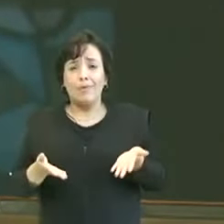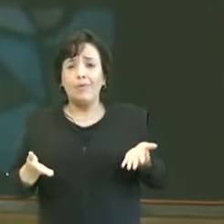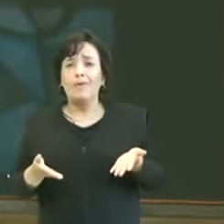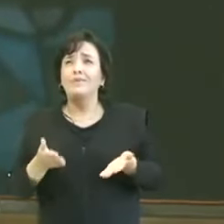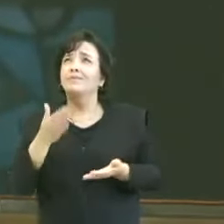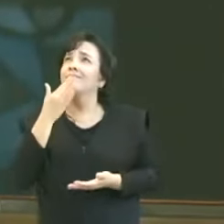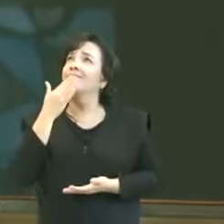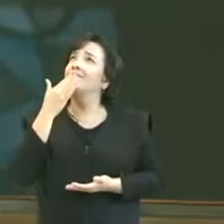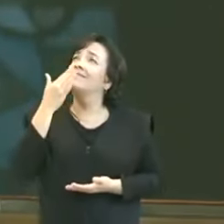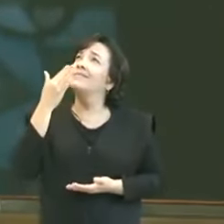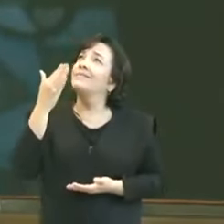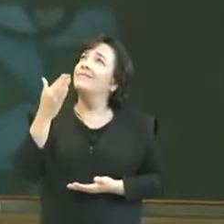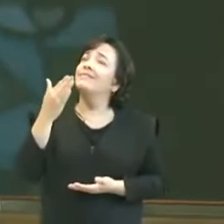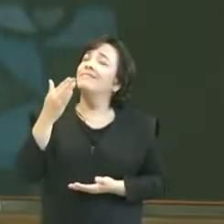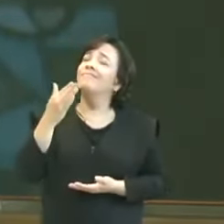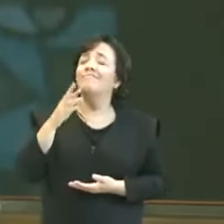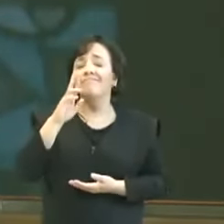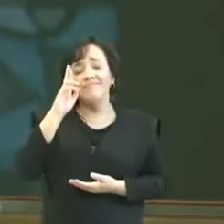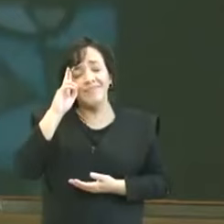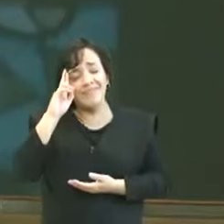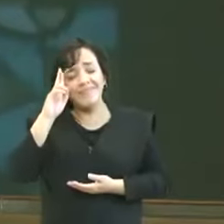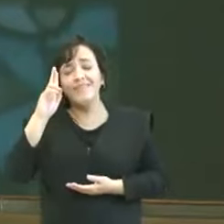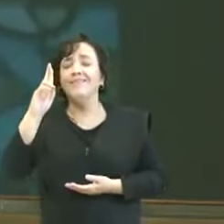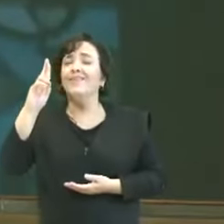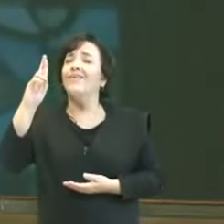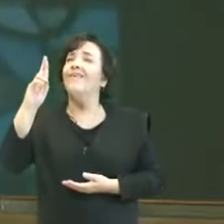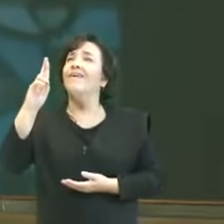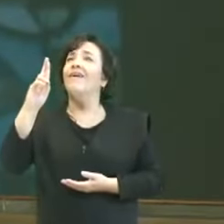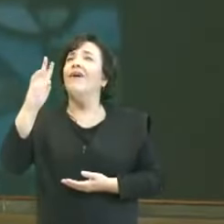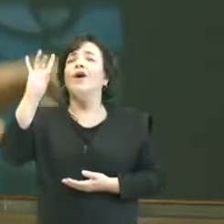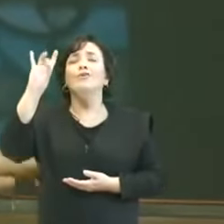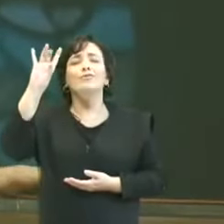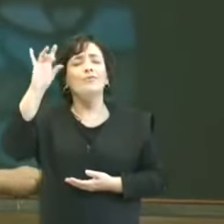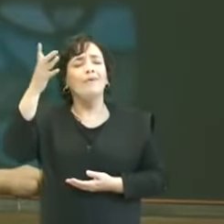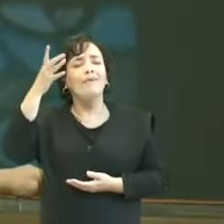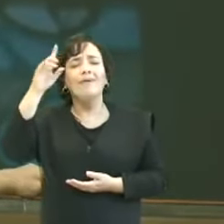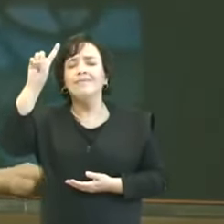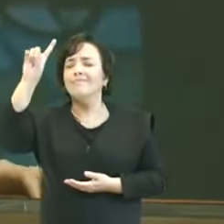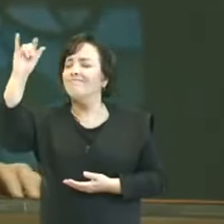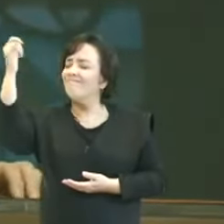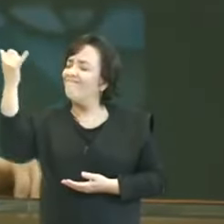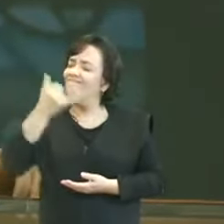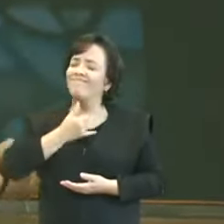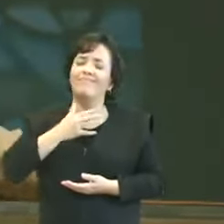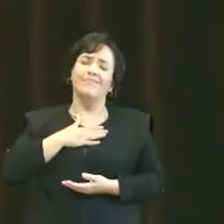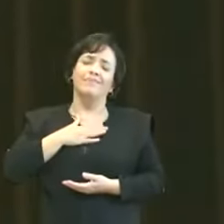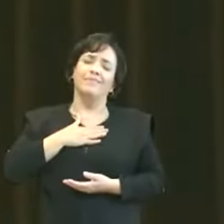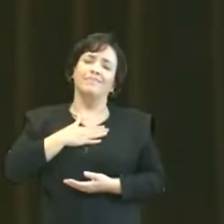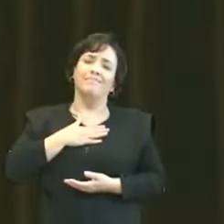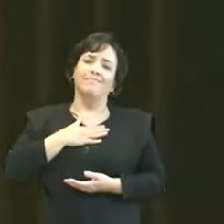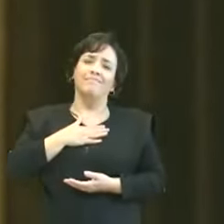como eu quero só ouvir tua voz. E